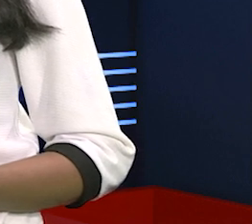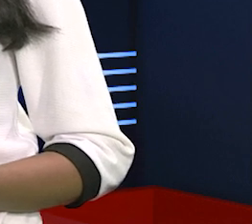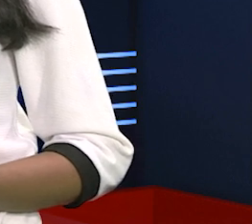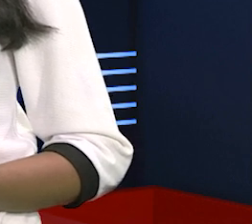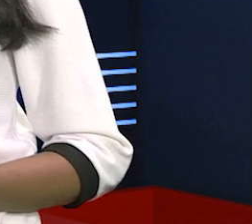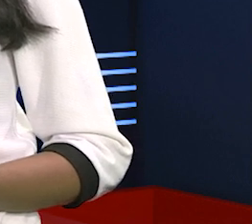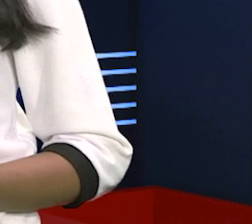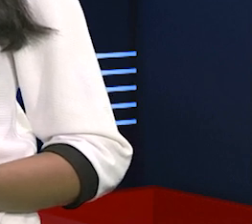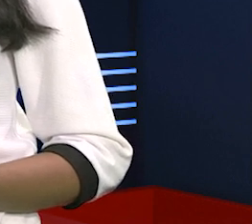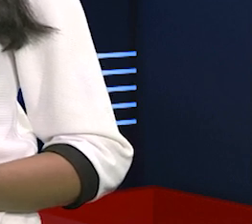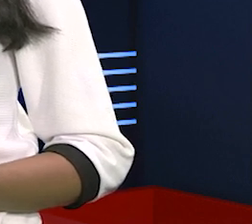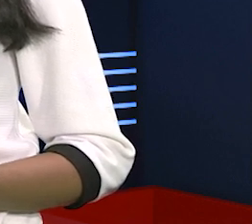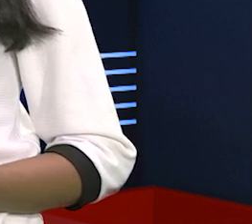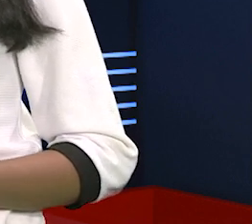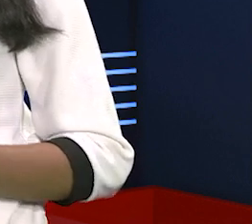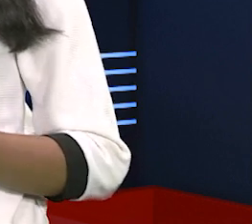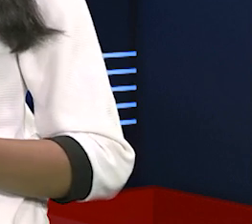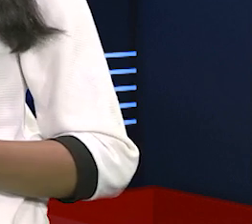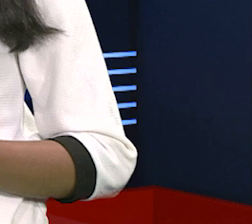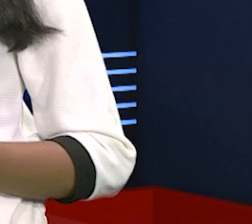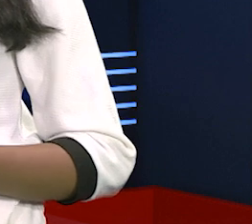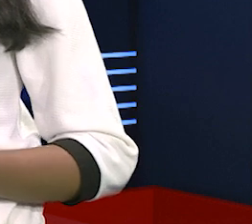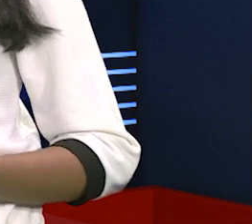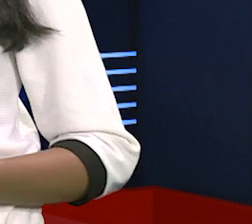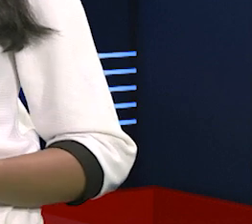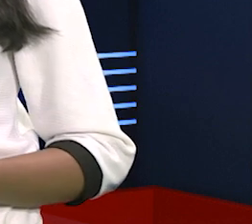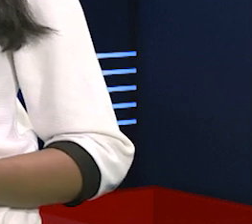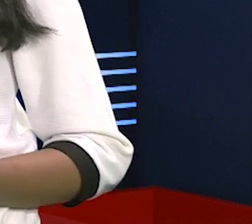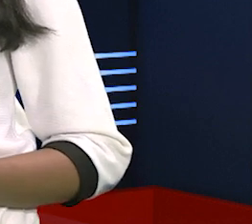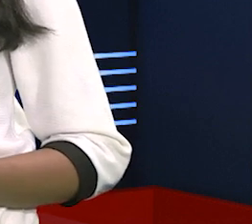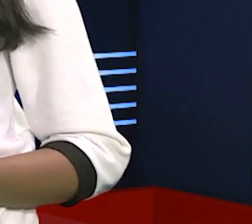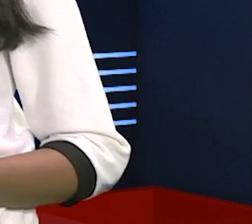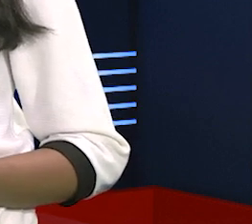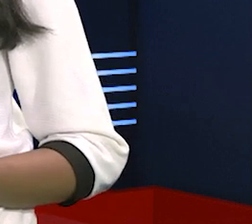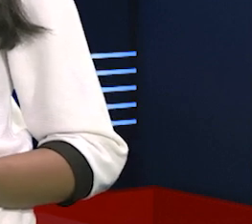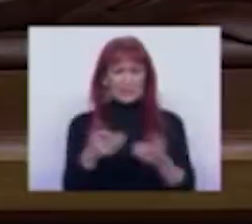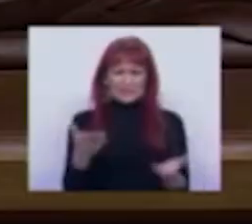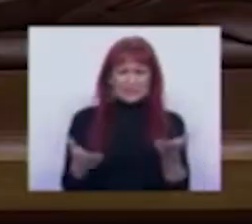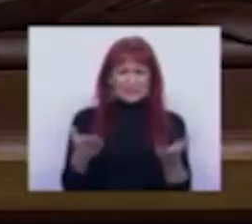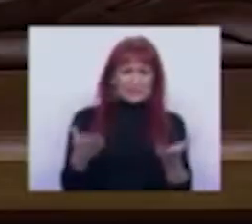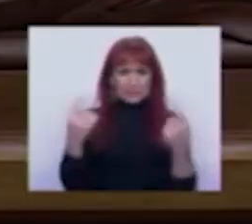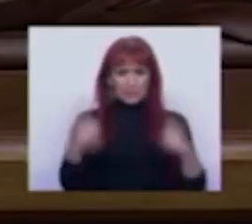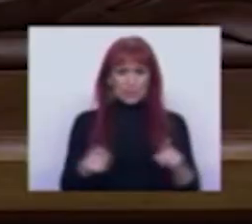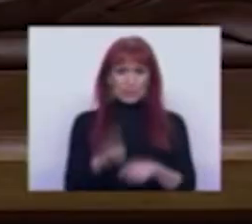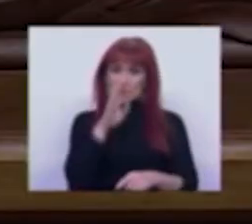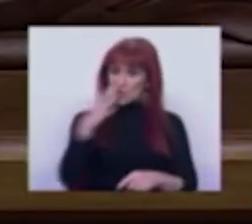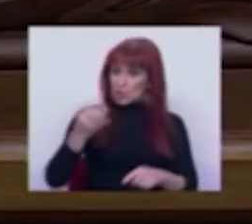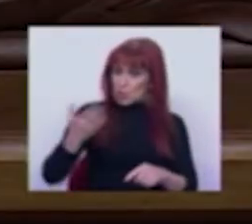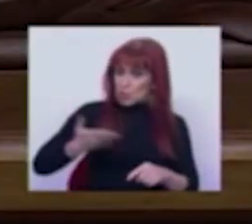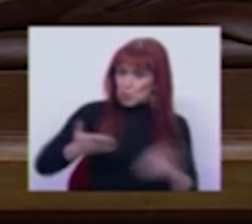travar o crescimento dos extremismos não é absurdos cordões sanitários. Se é